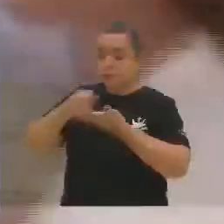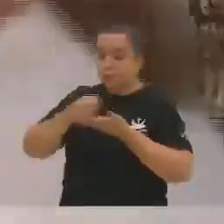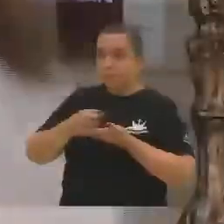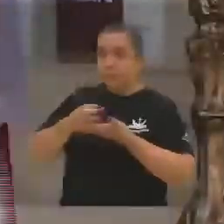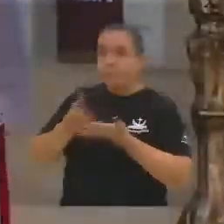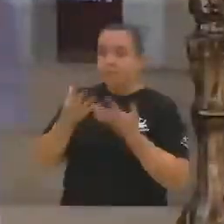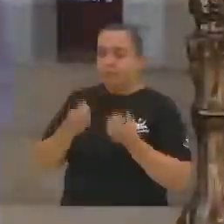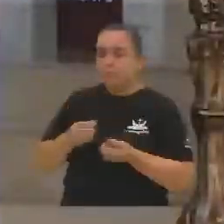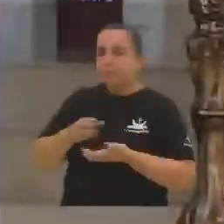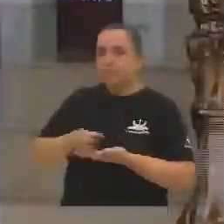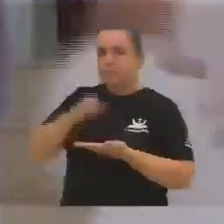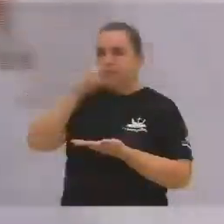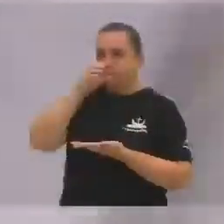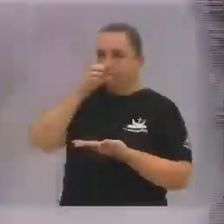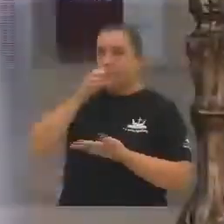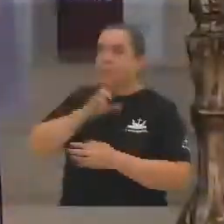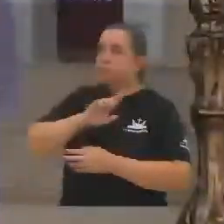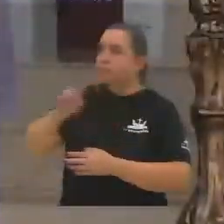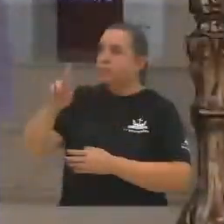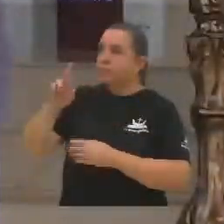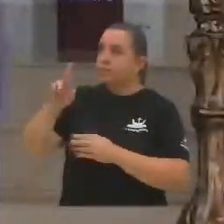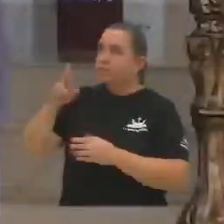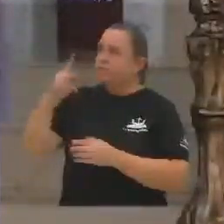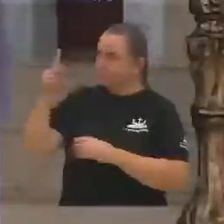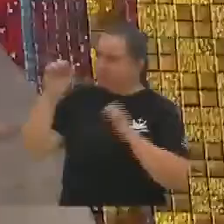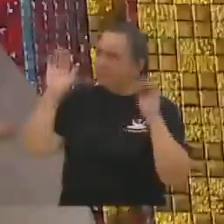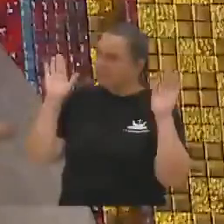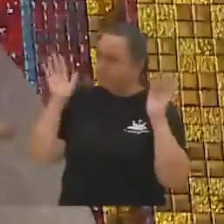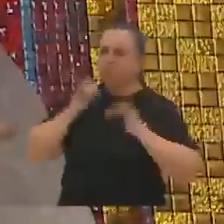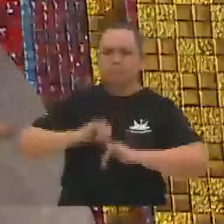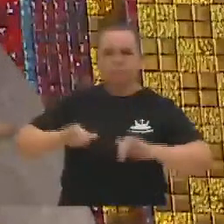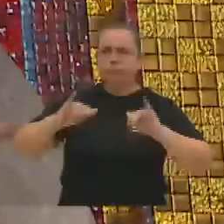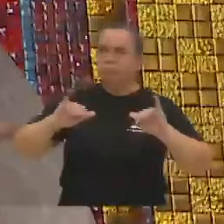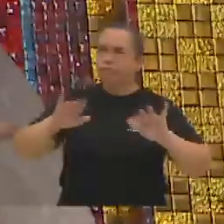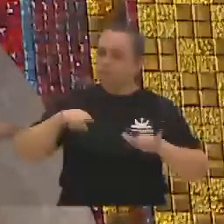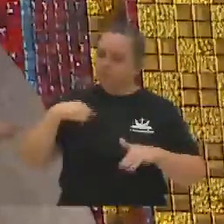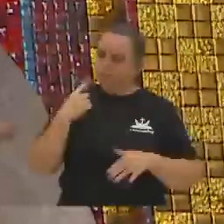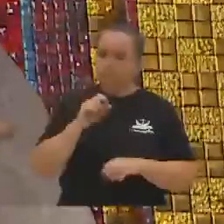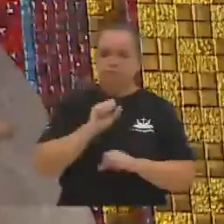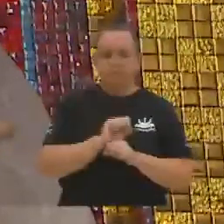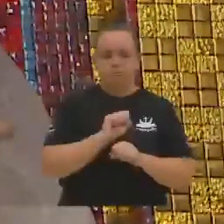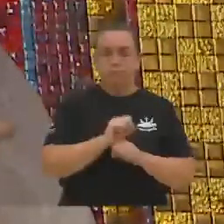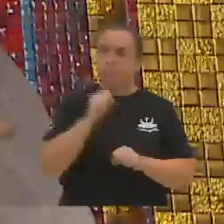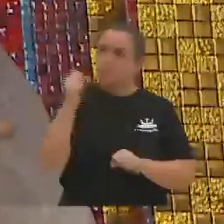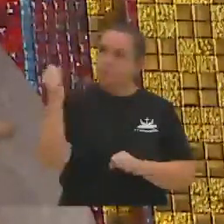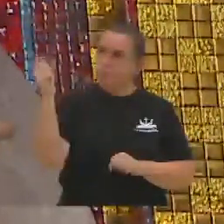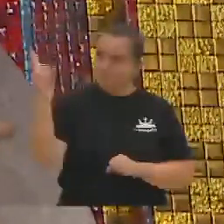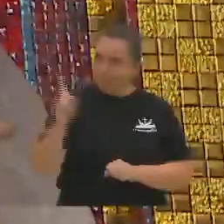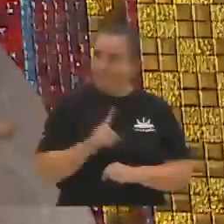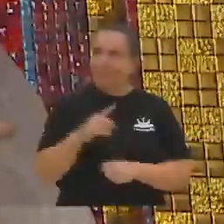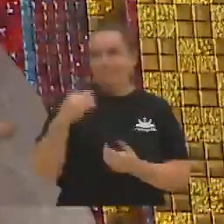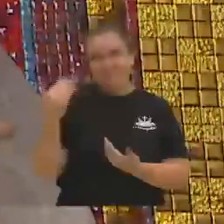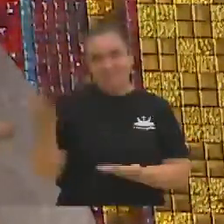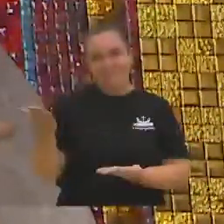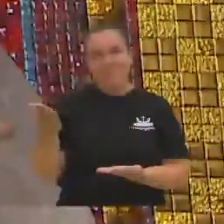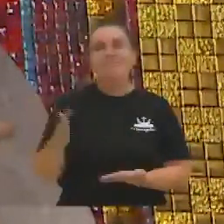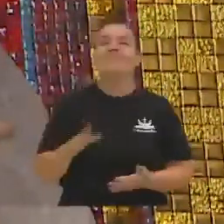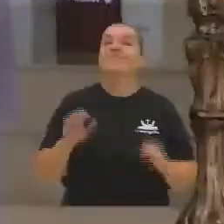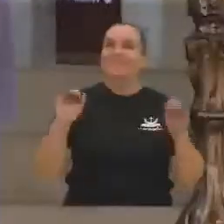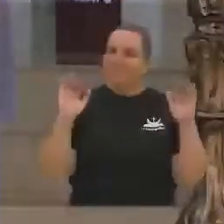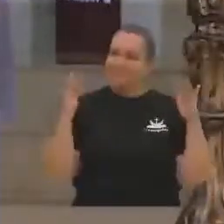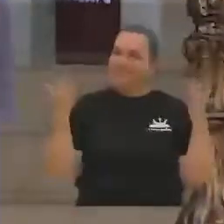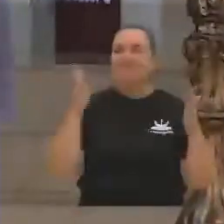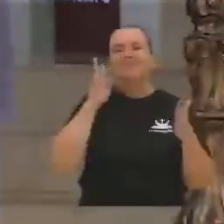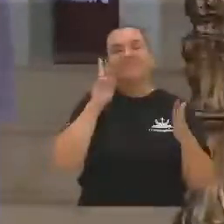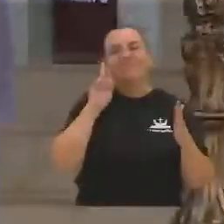cálice, anunciamos, Senhor, a vossa morte, enquanto esperamos a vossa vinda. Celebrando, pois,